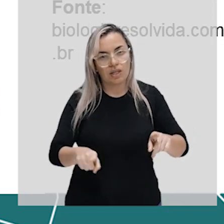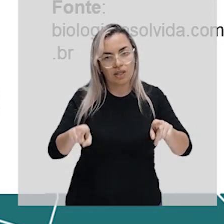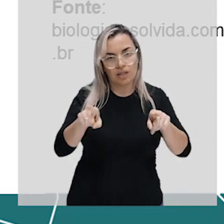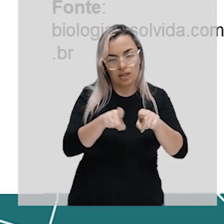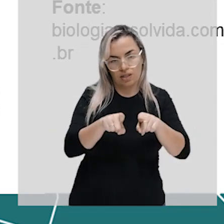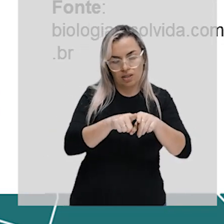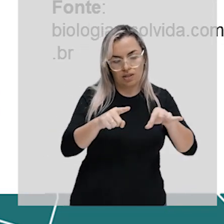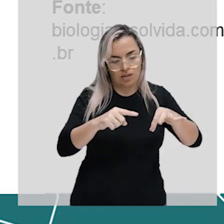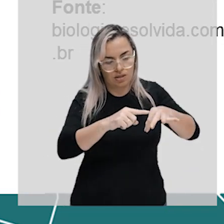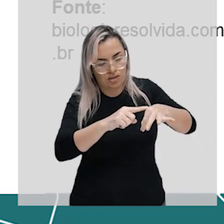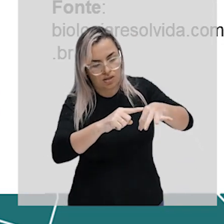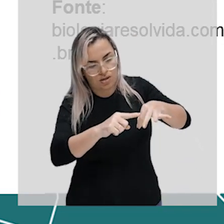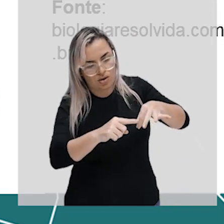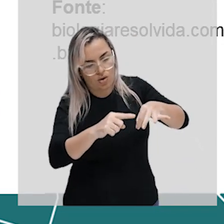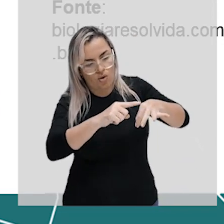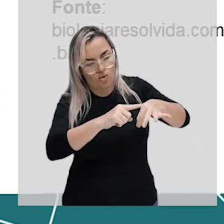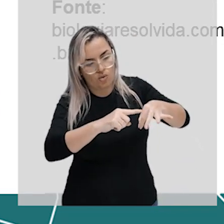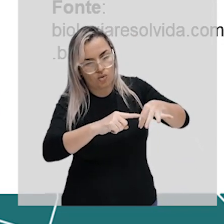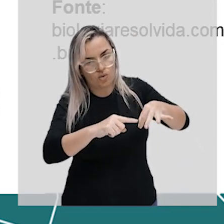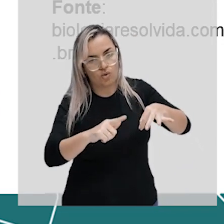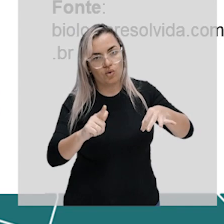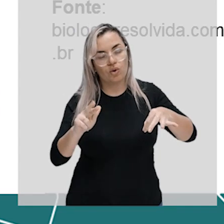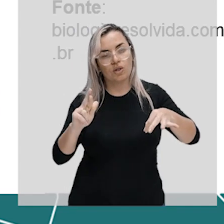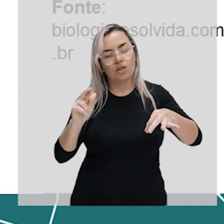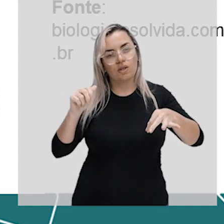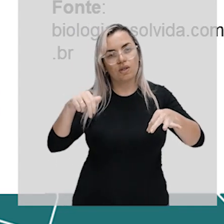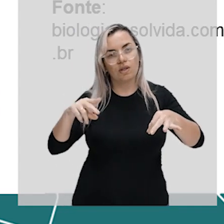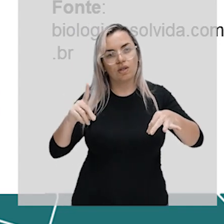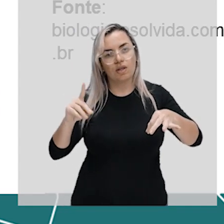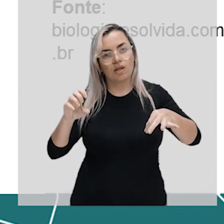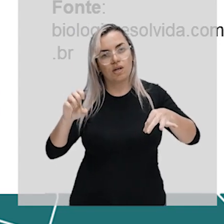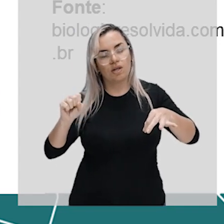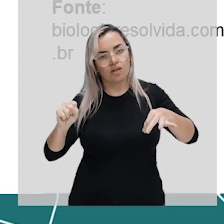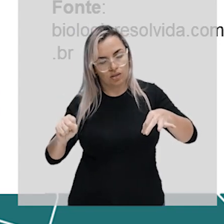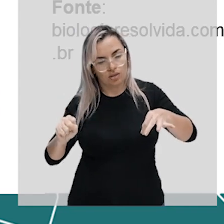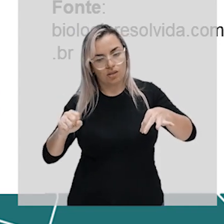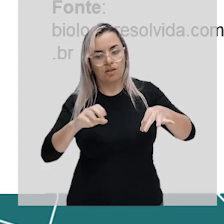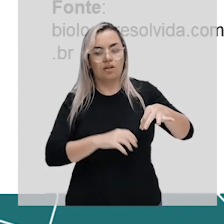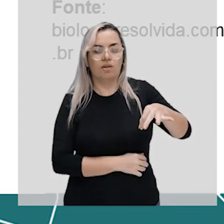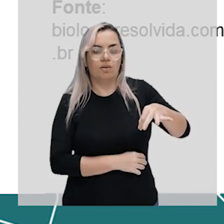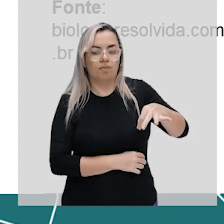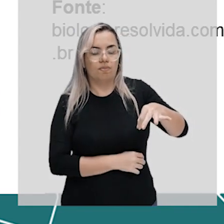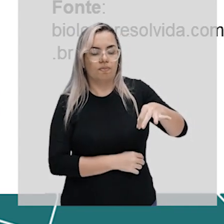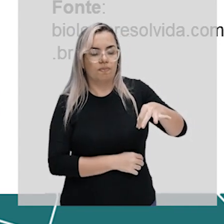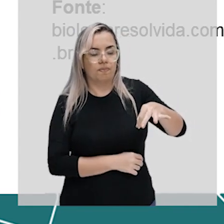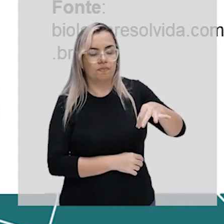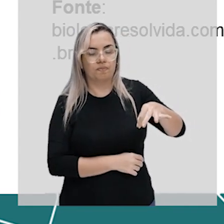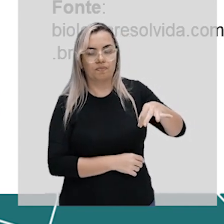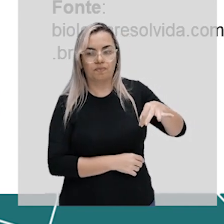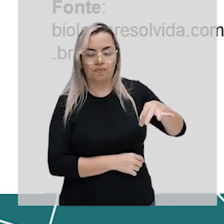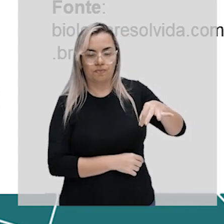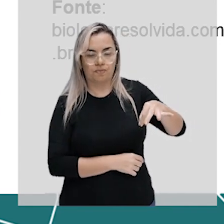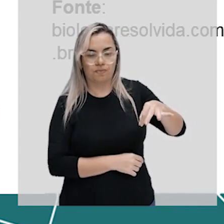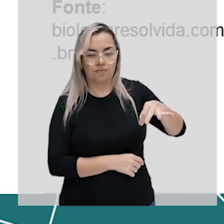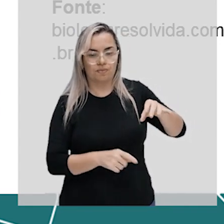grandes lábios é essa parte mais externa, ok? Nós temos aqui, ó,